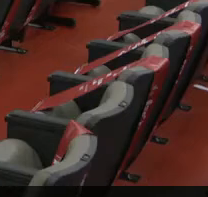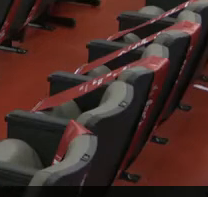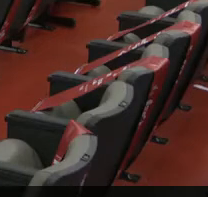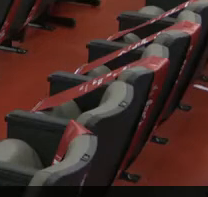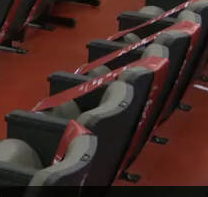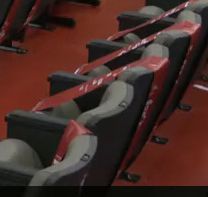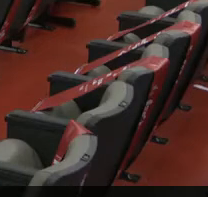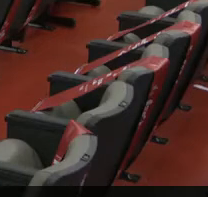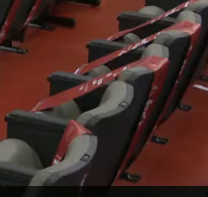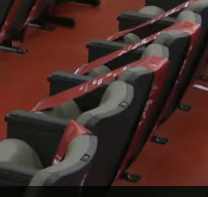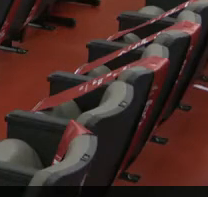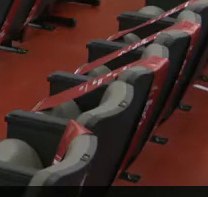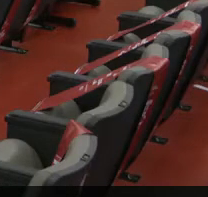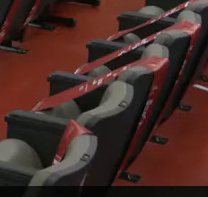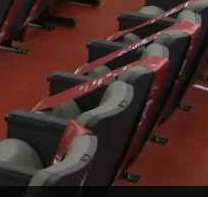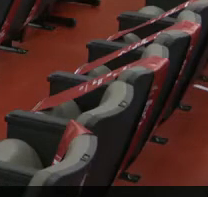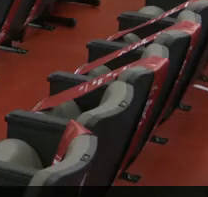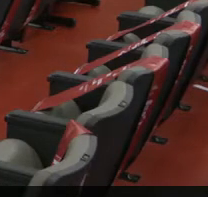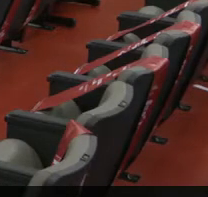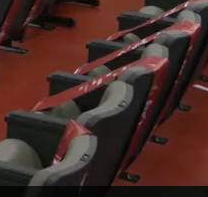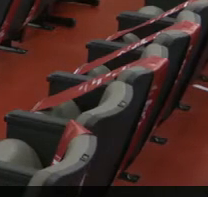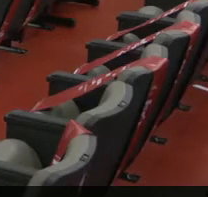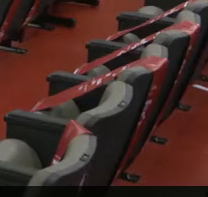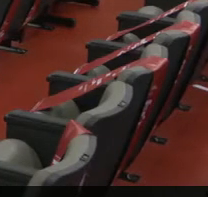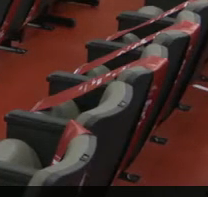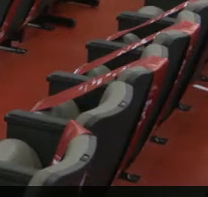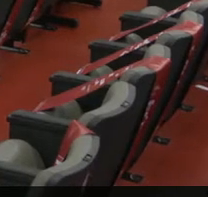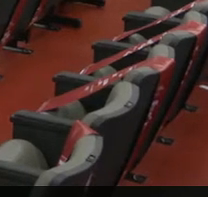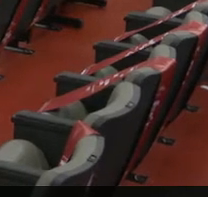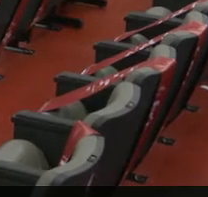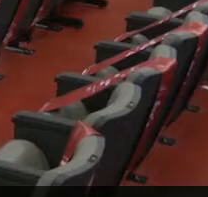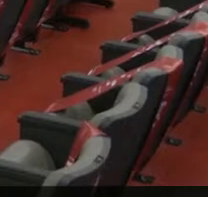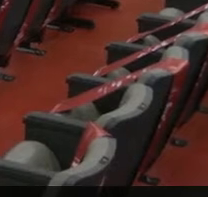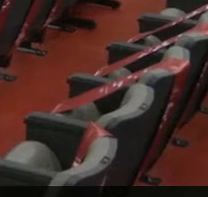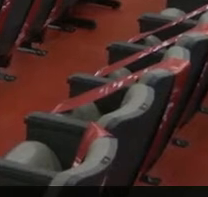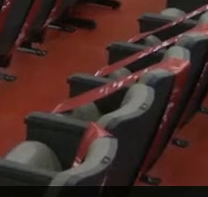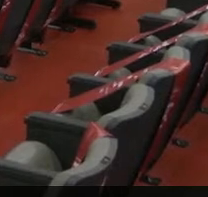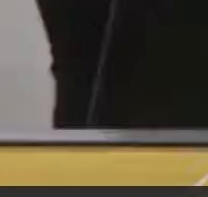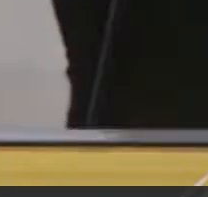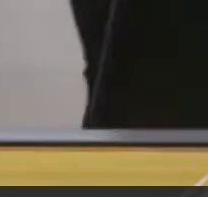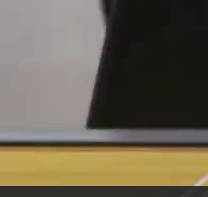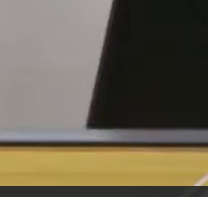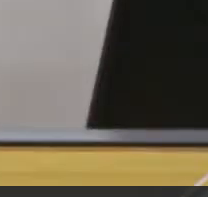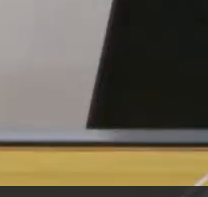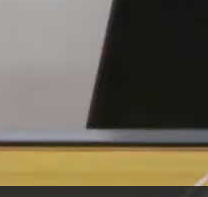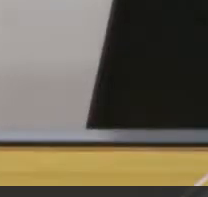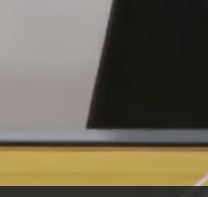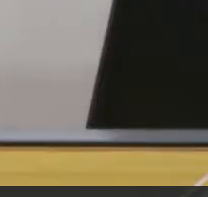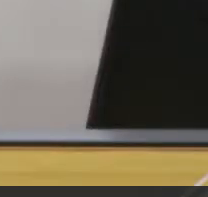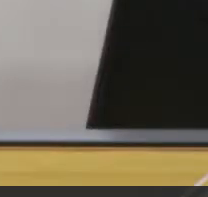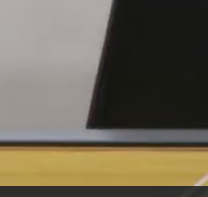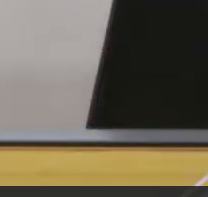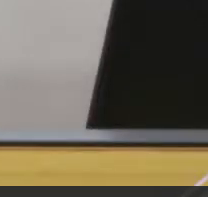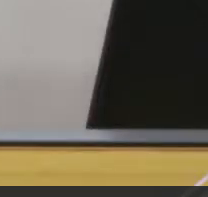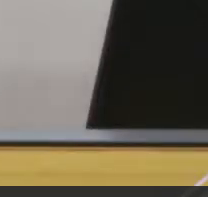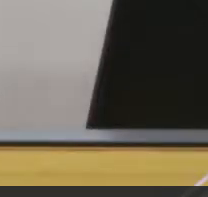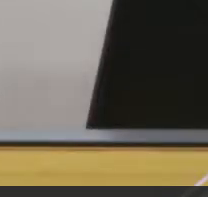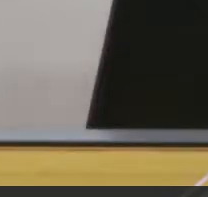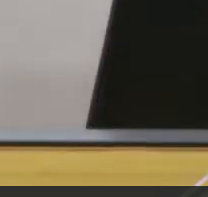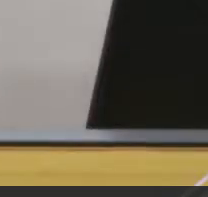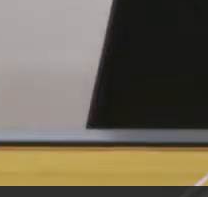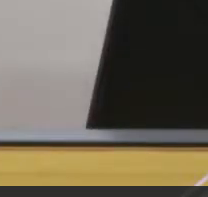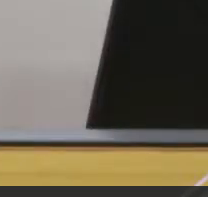né Toda esse apanhado toda essa esse olhar específico sobre as políticas sabemos que o